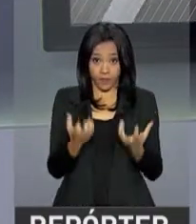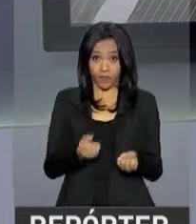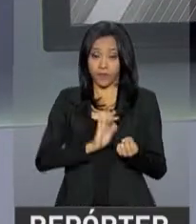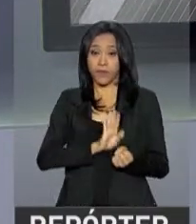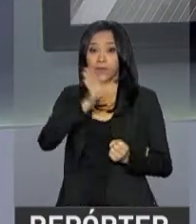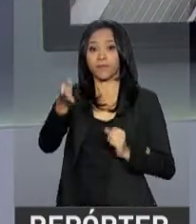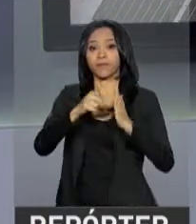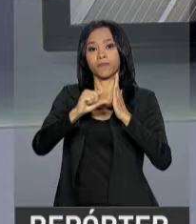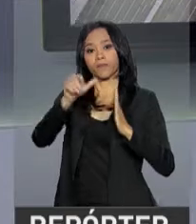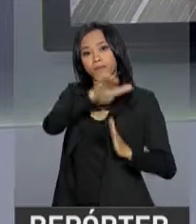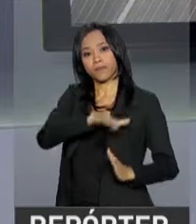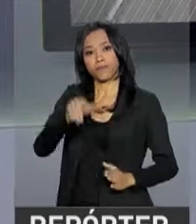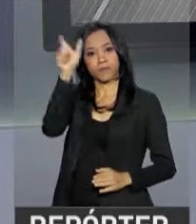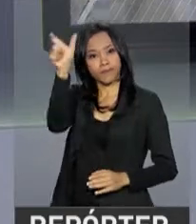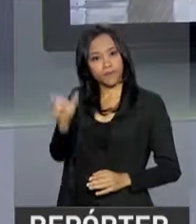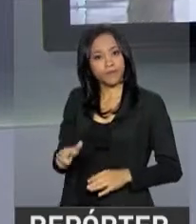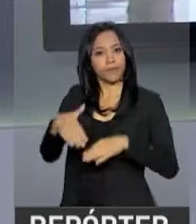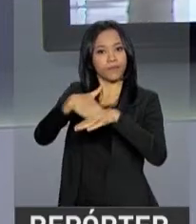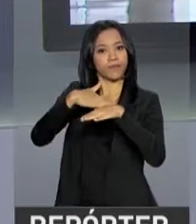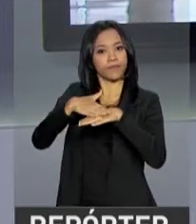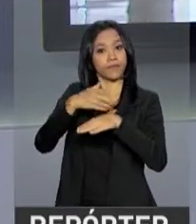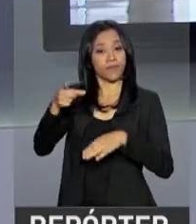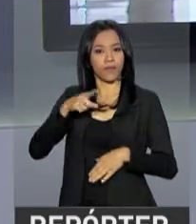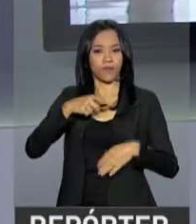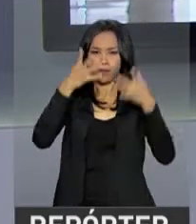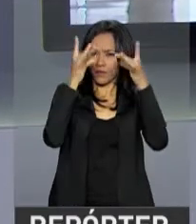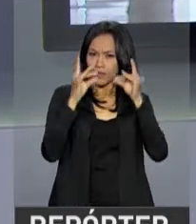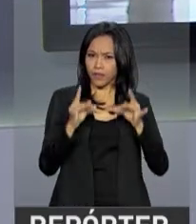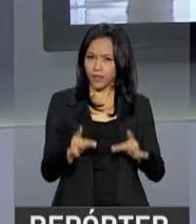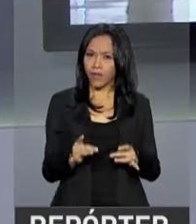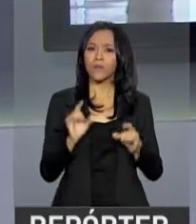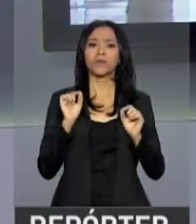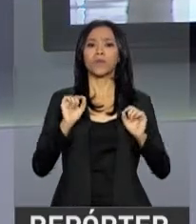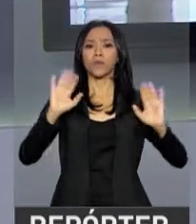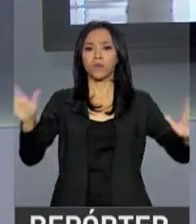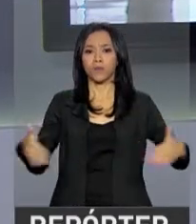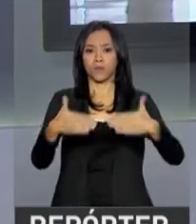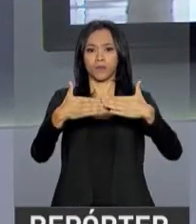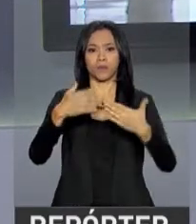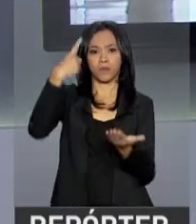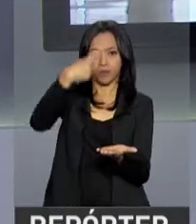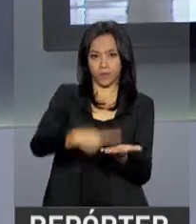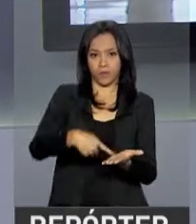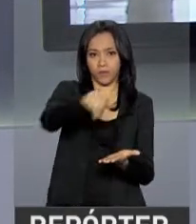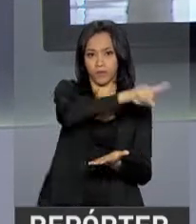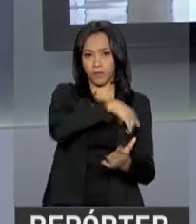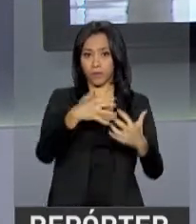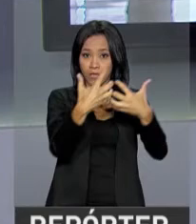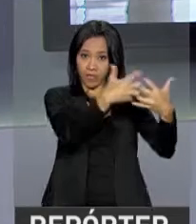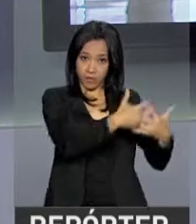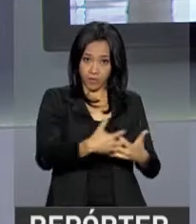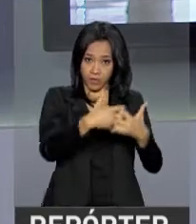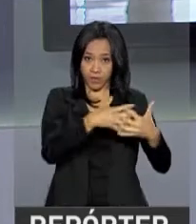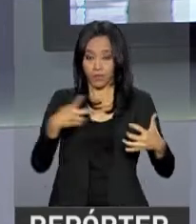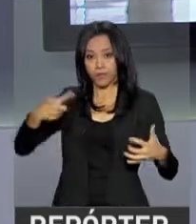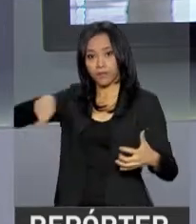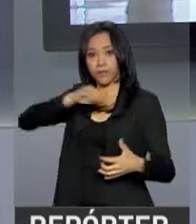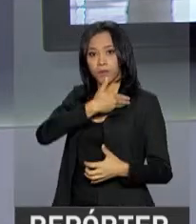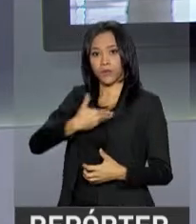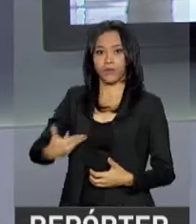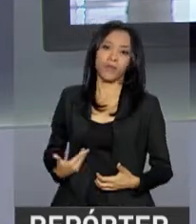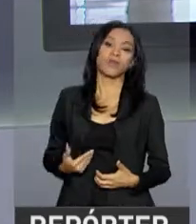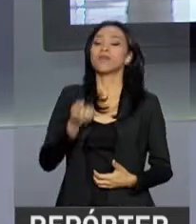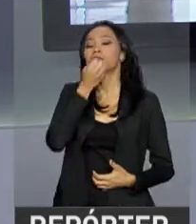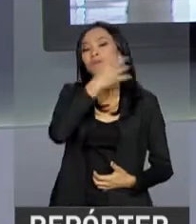conversar com o repórter luana karen que tem os detalhes sobre o acordo fechado ontem com os caminhoneiros olá luana